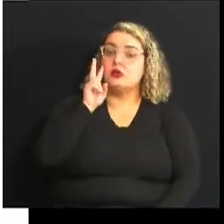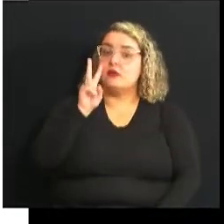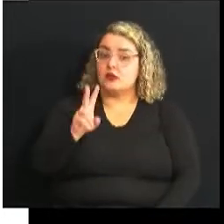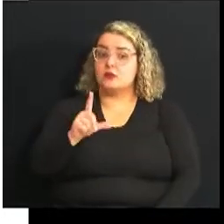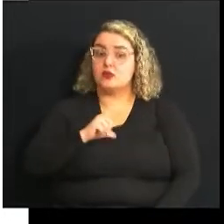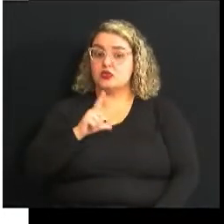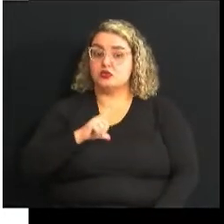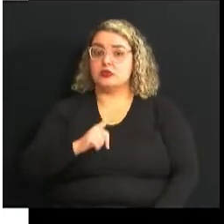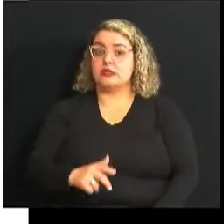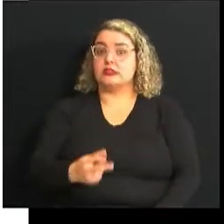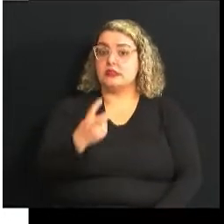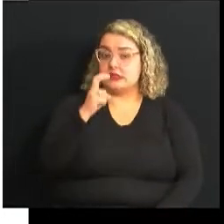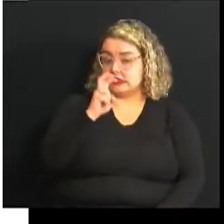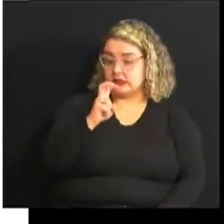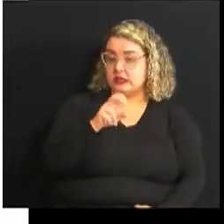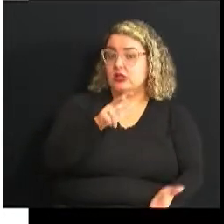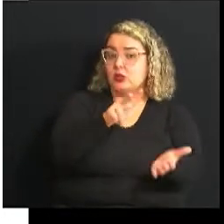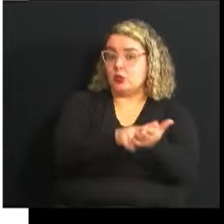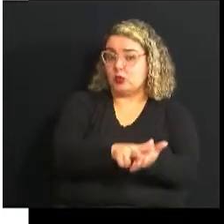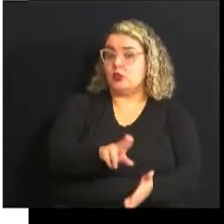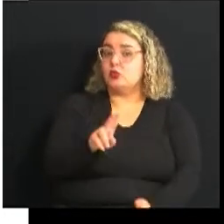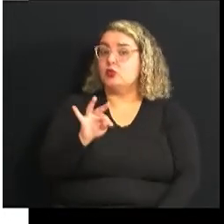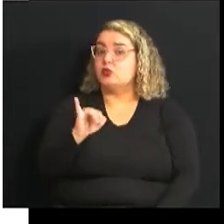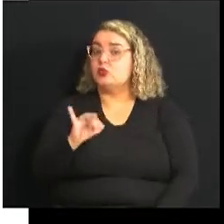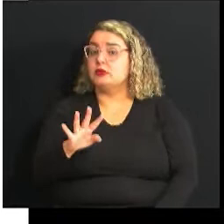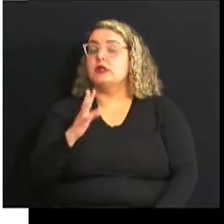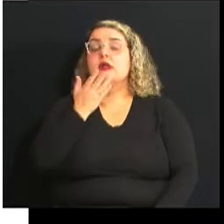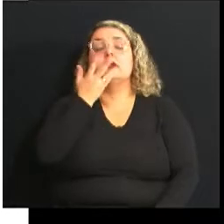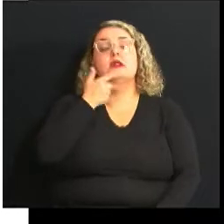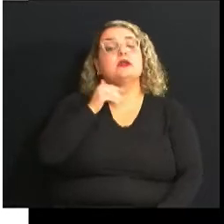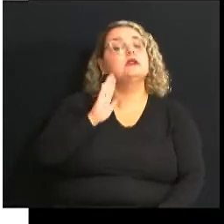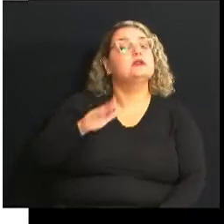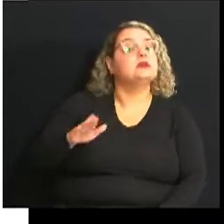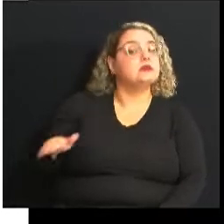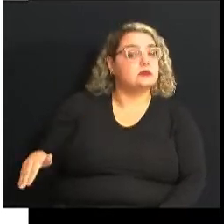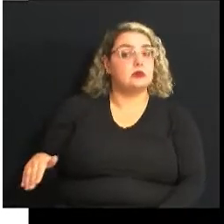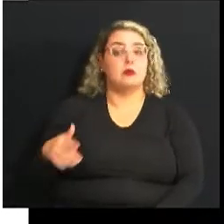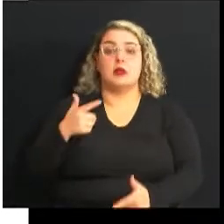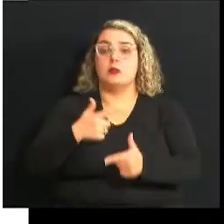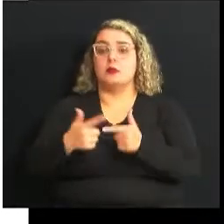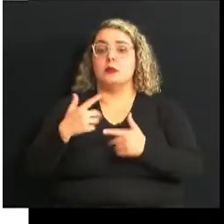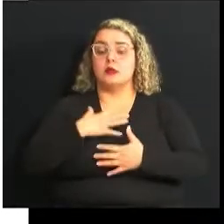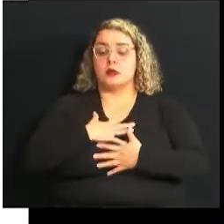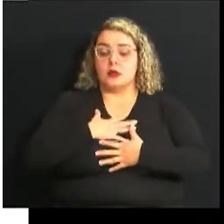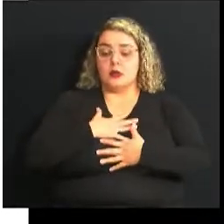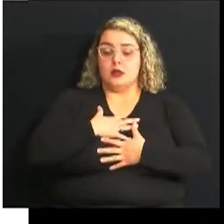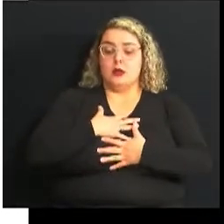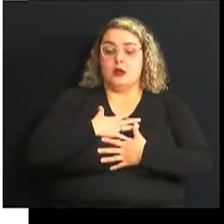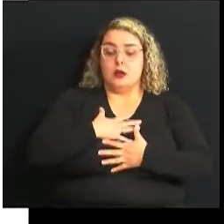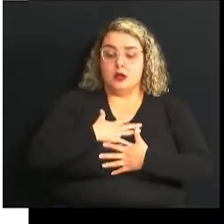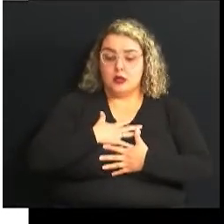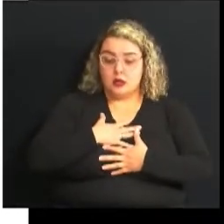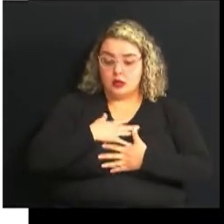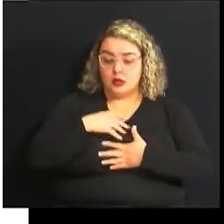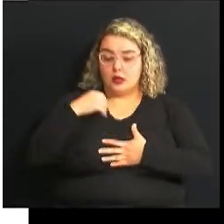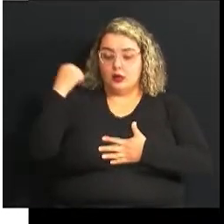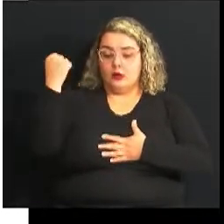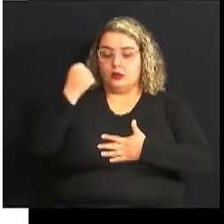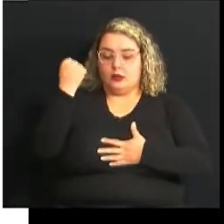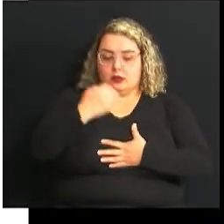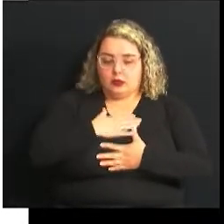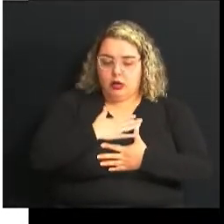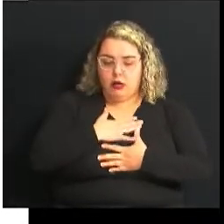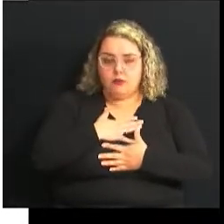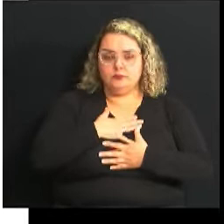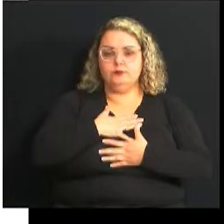5 leitos a mais de UTI infantil para síndromes respiratórias que precisaram ser ocupadas. No que diz